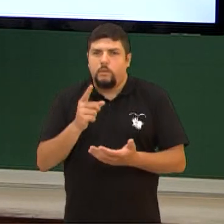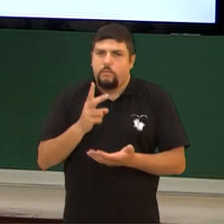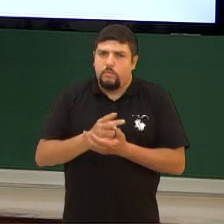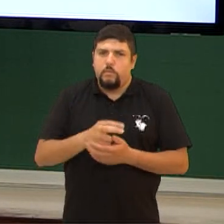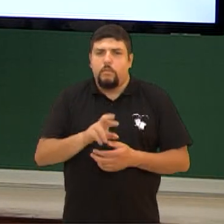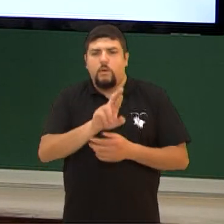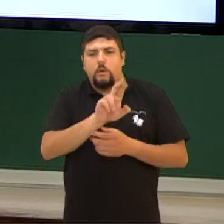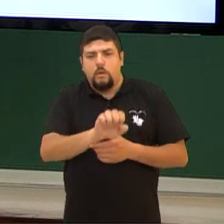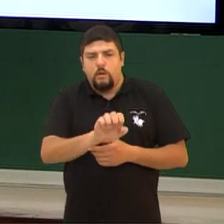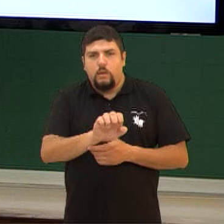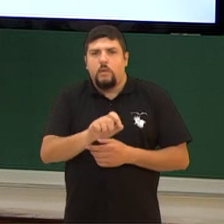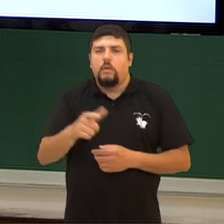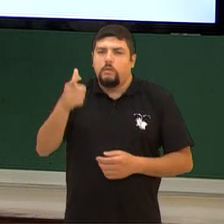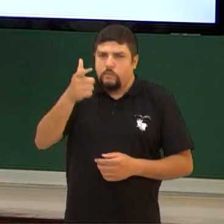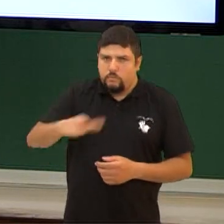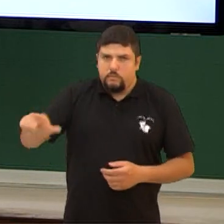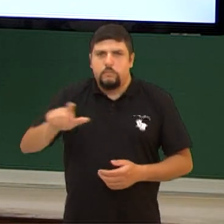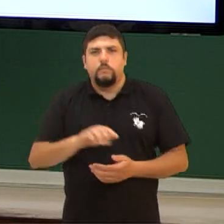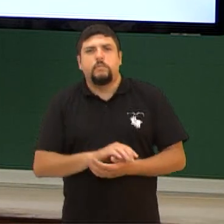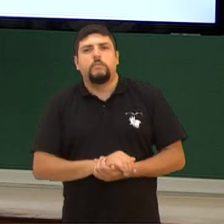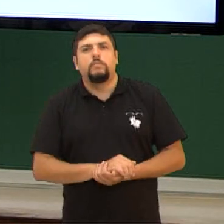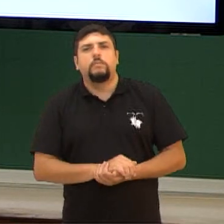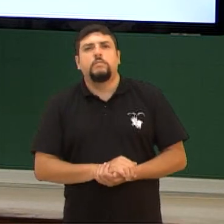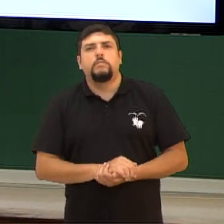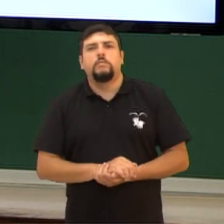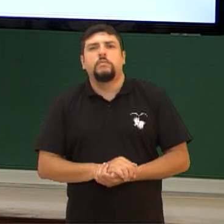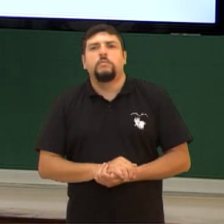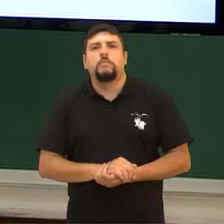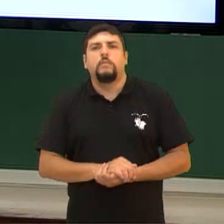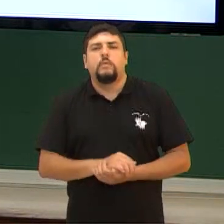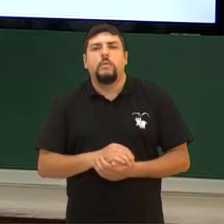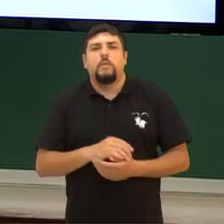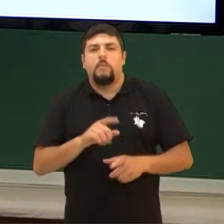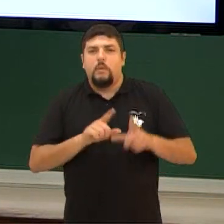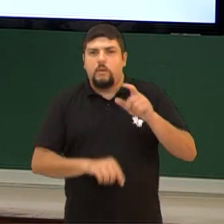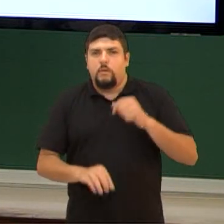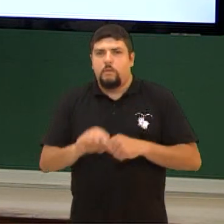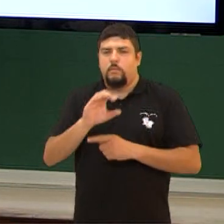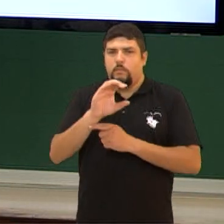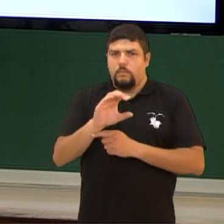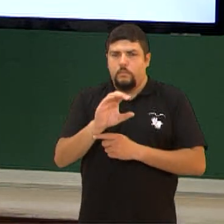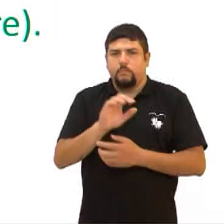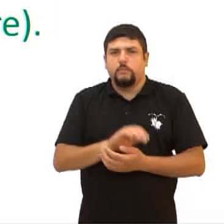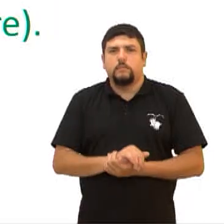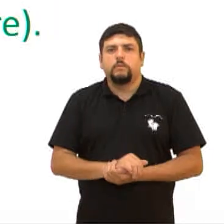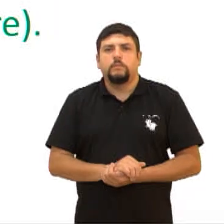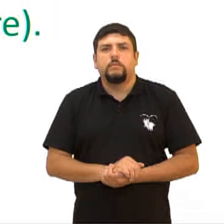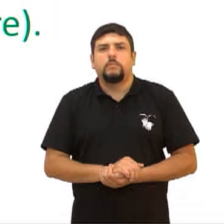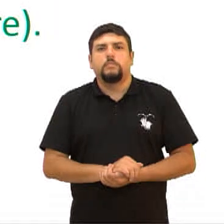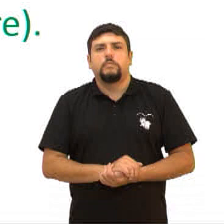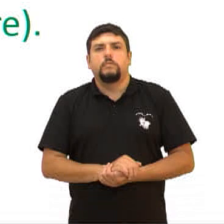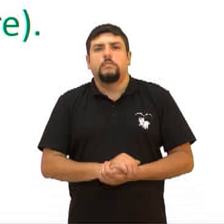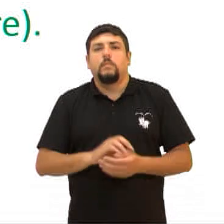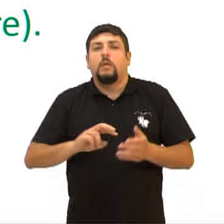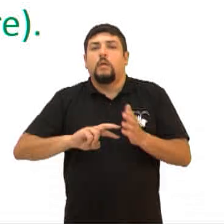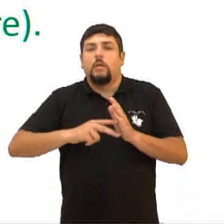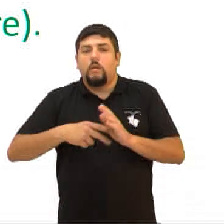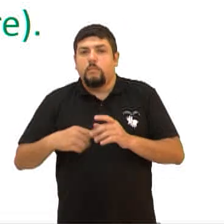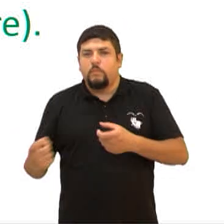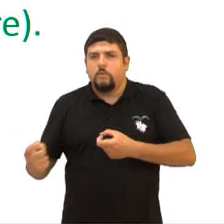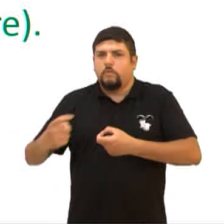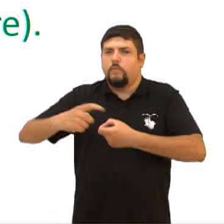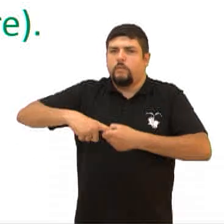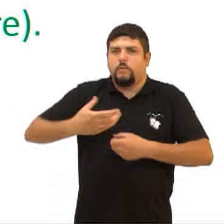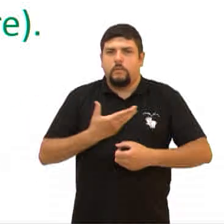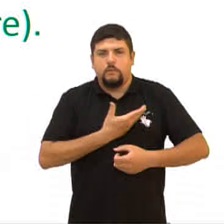again. E na letra C, a palavra befriend, que significa se tornar amigos novamente,